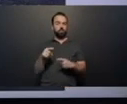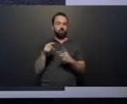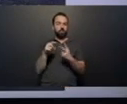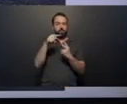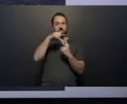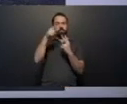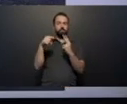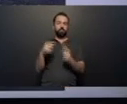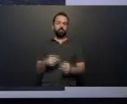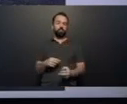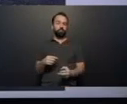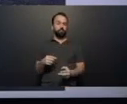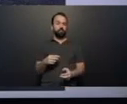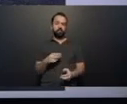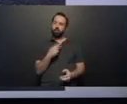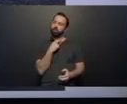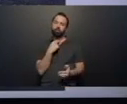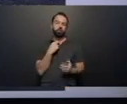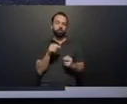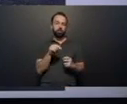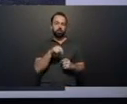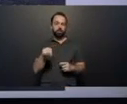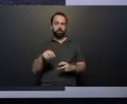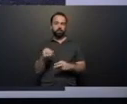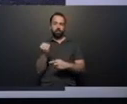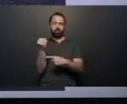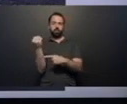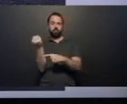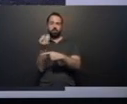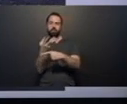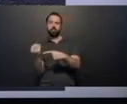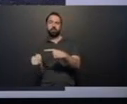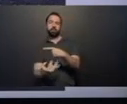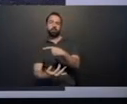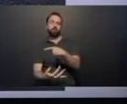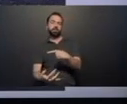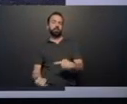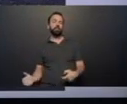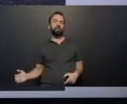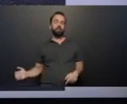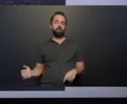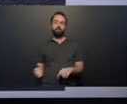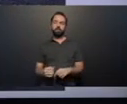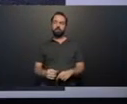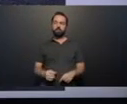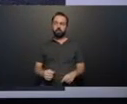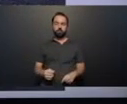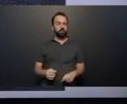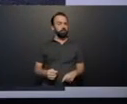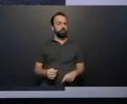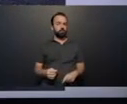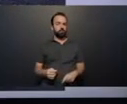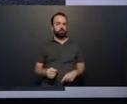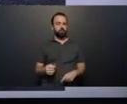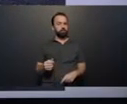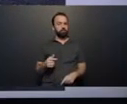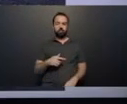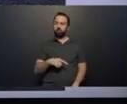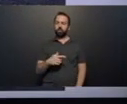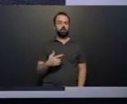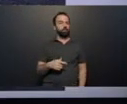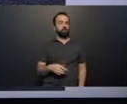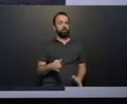dessa forma. A gente observa que nesses números não tem uma regularidade,